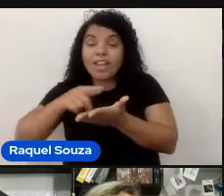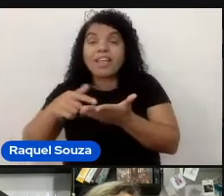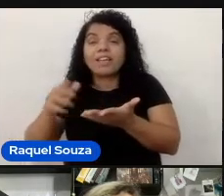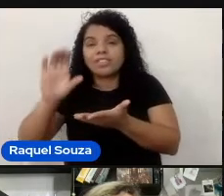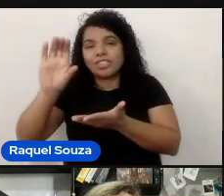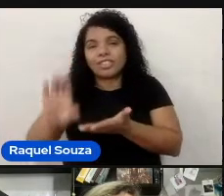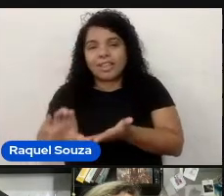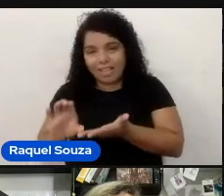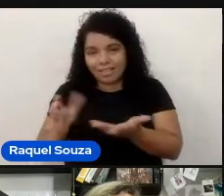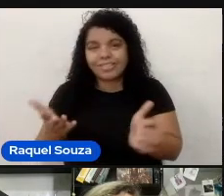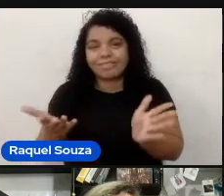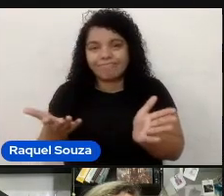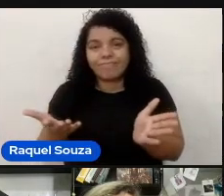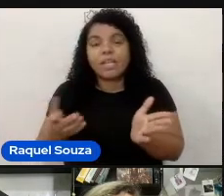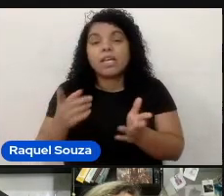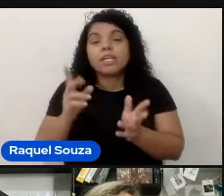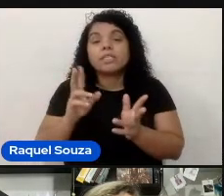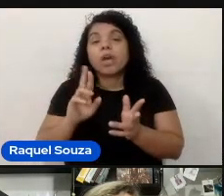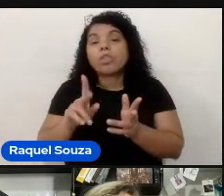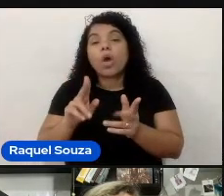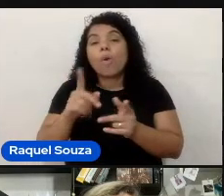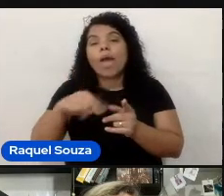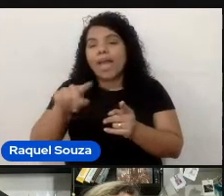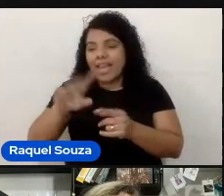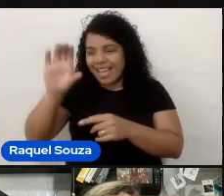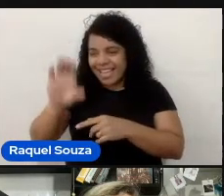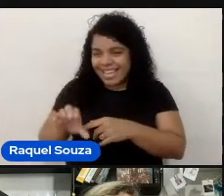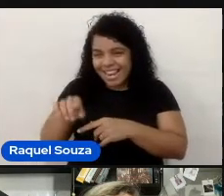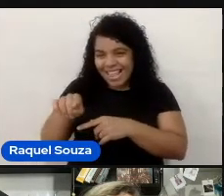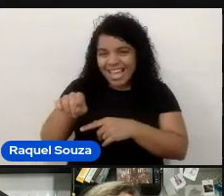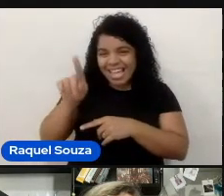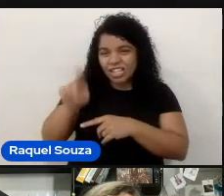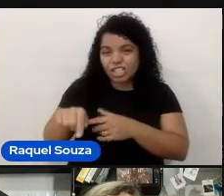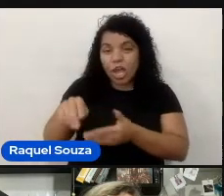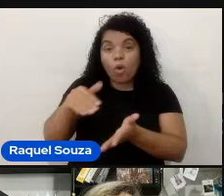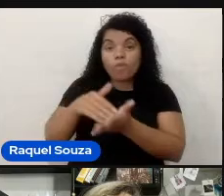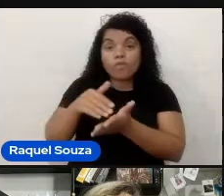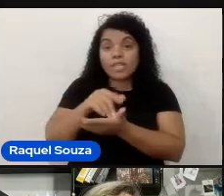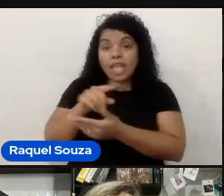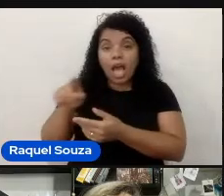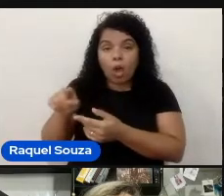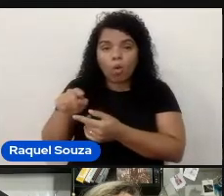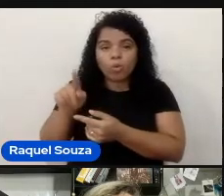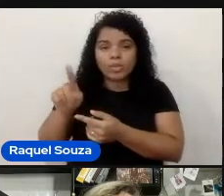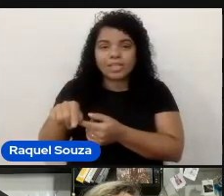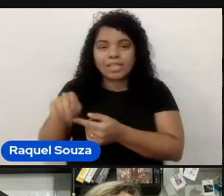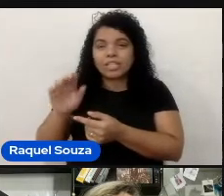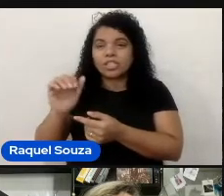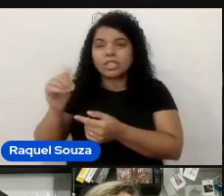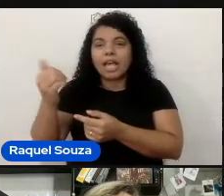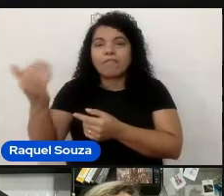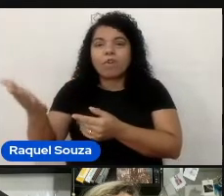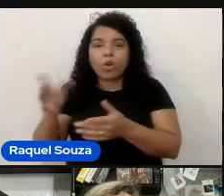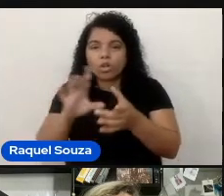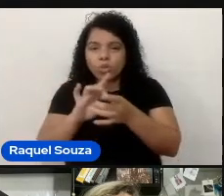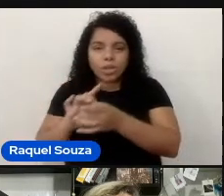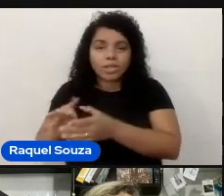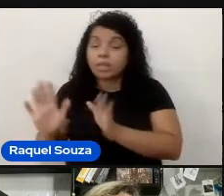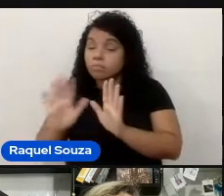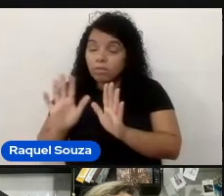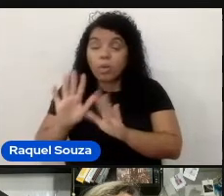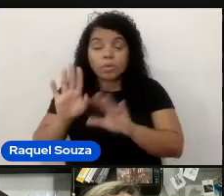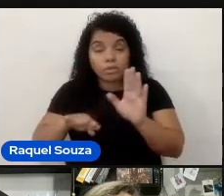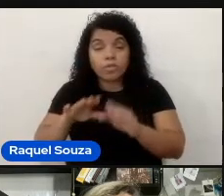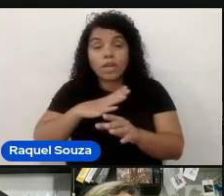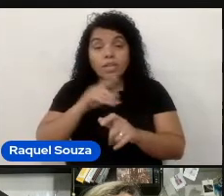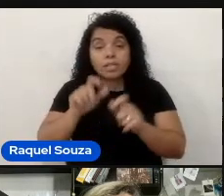não necessariamente o nosso cliente, ele é o cliente final que está ali em campo, que está fora do contexto. Às vezes nós temos clientes que